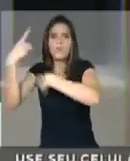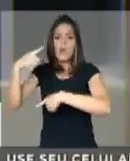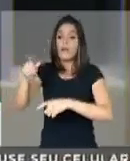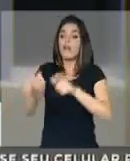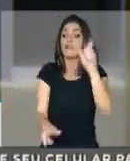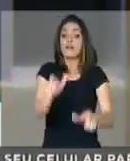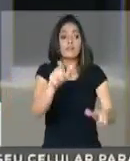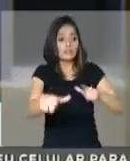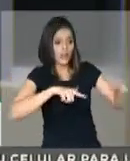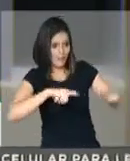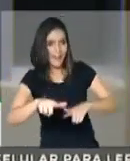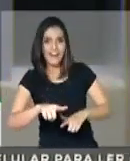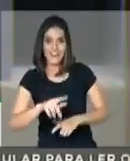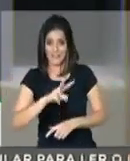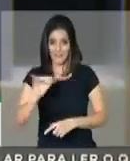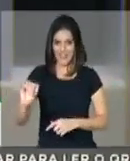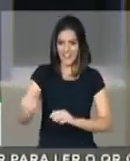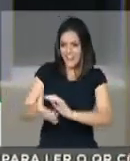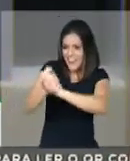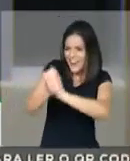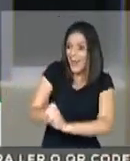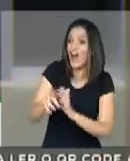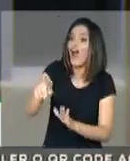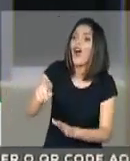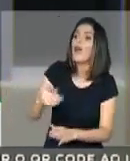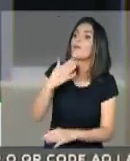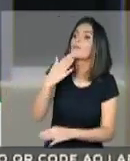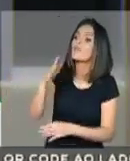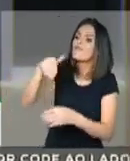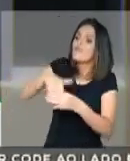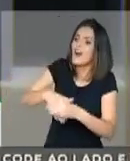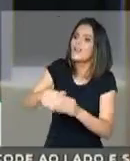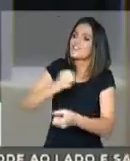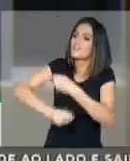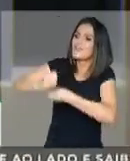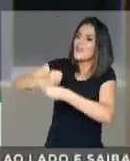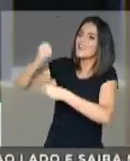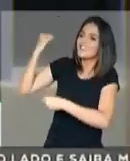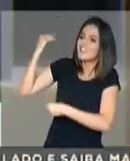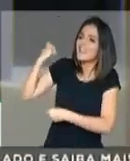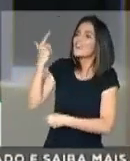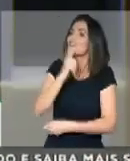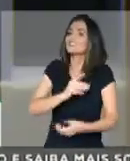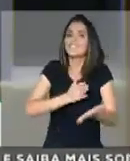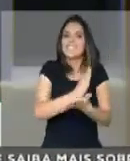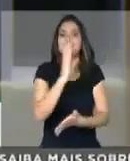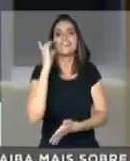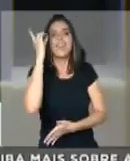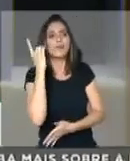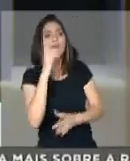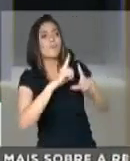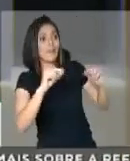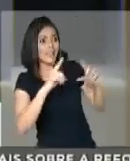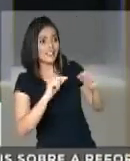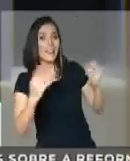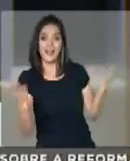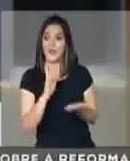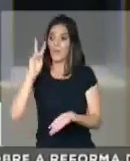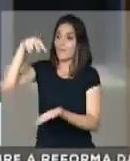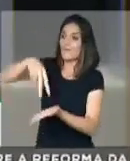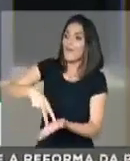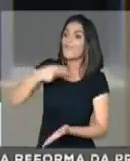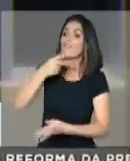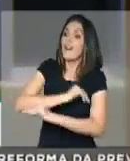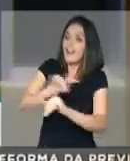pedi seu voto ano passado para ser deputado em Brasília e agora estou voltando para dizer que